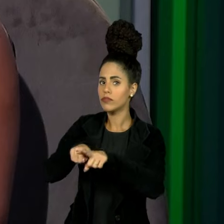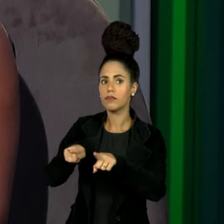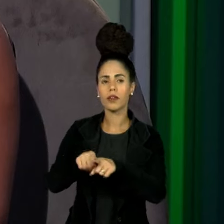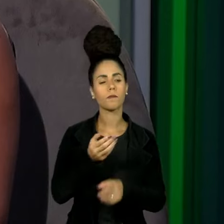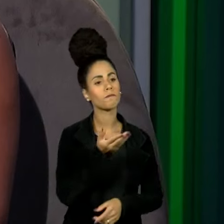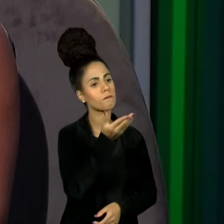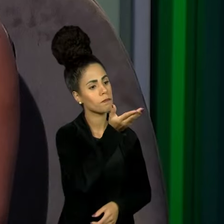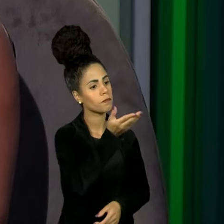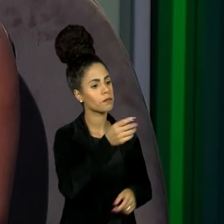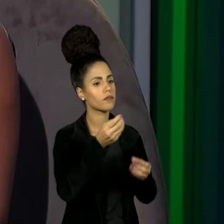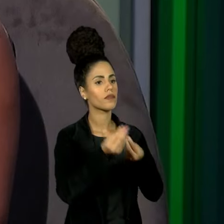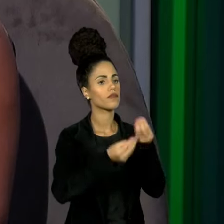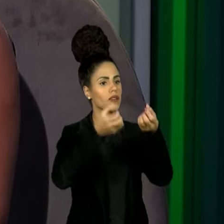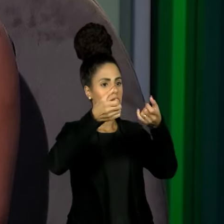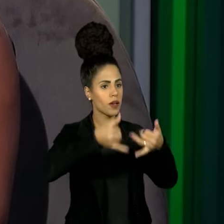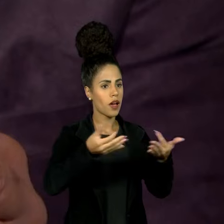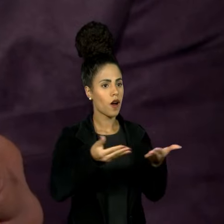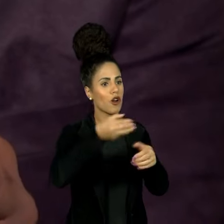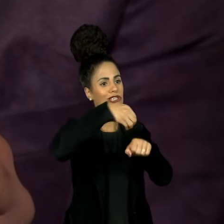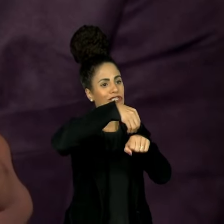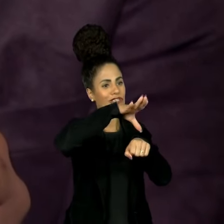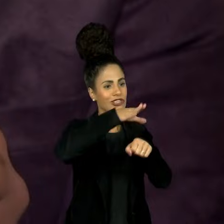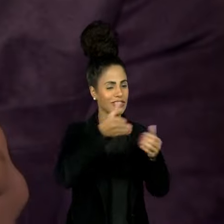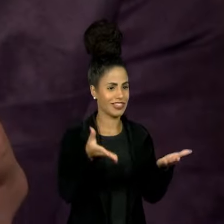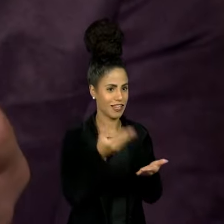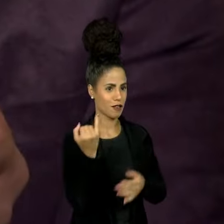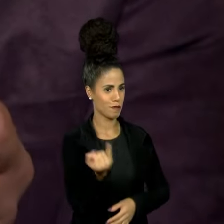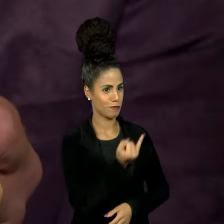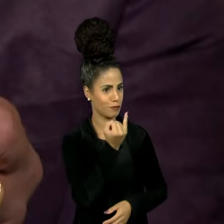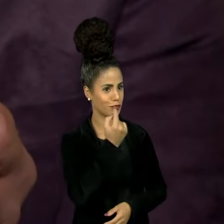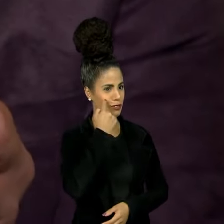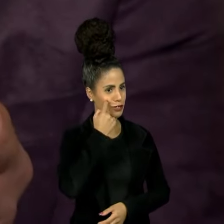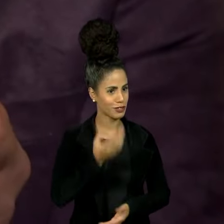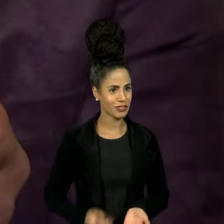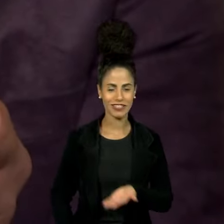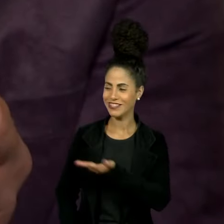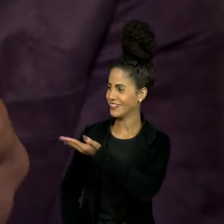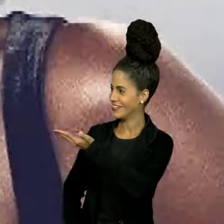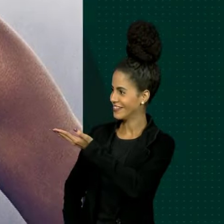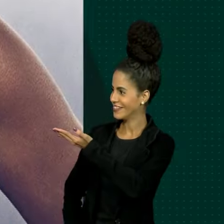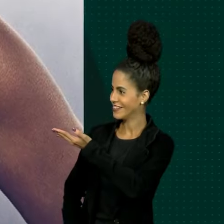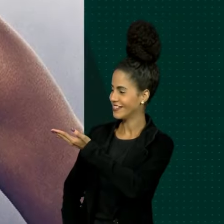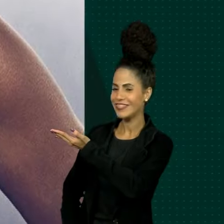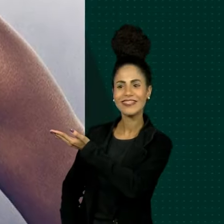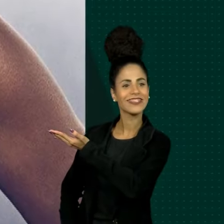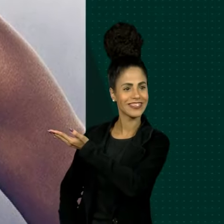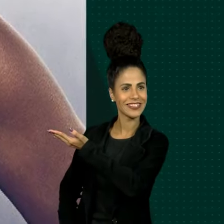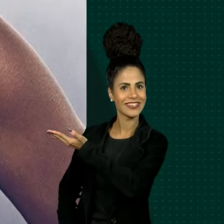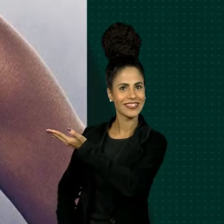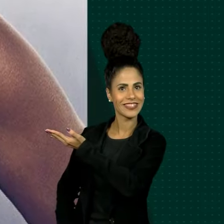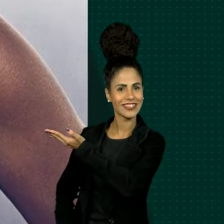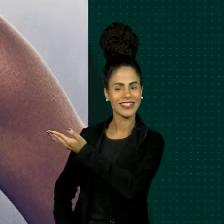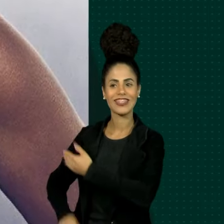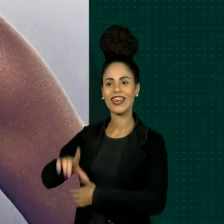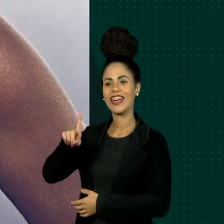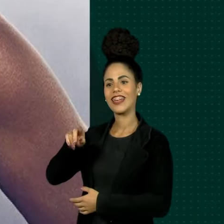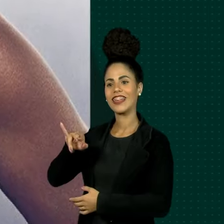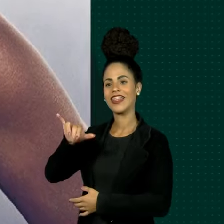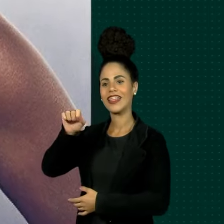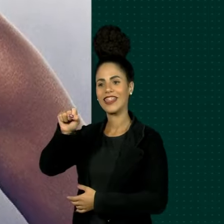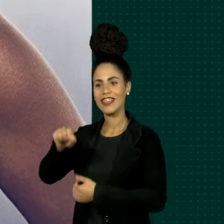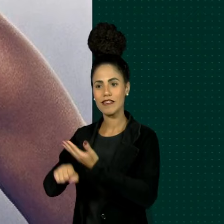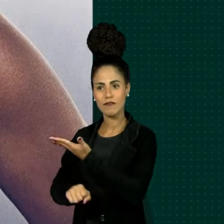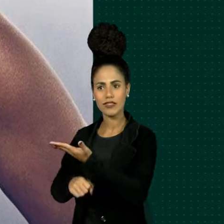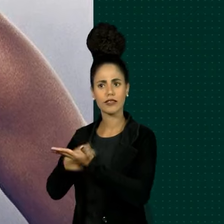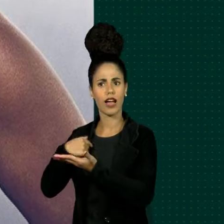traz para a gente, né, uma dica muito importante. Viola Davis, Em Busca de Mim. Viola Davis, né, uma atriz aí que está